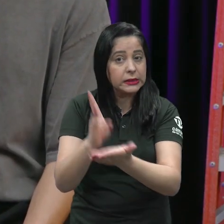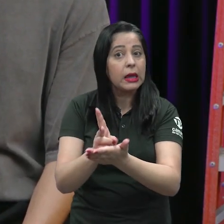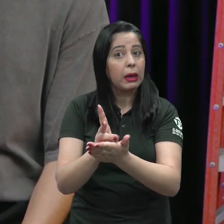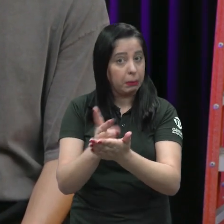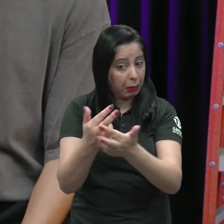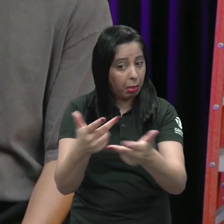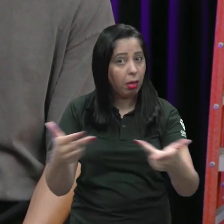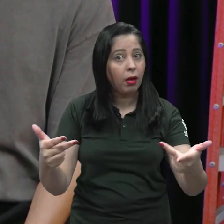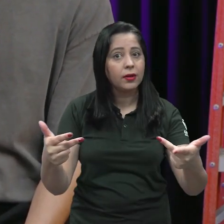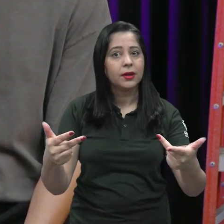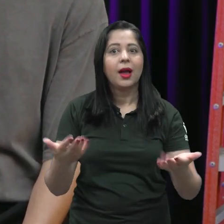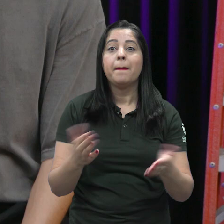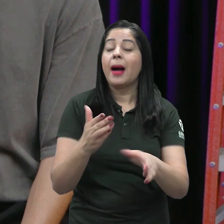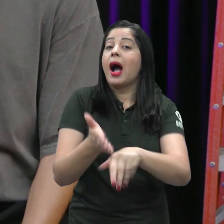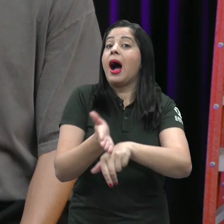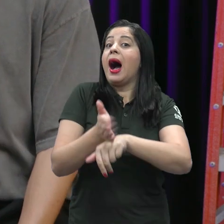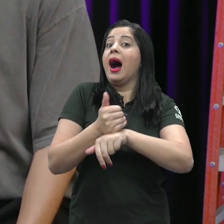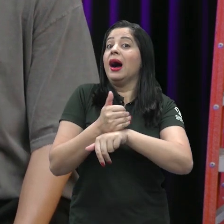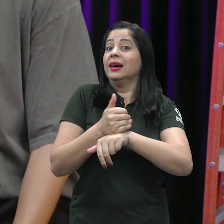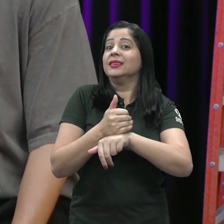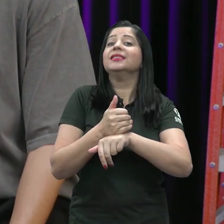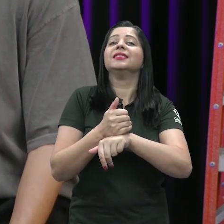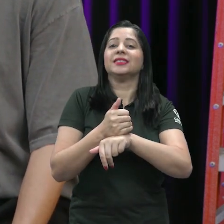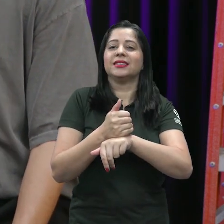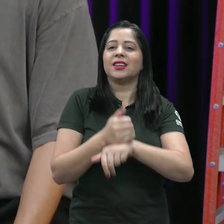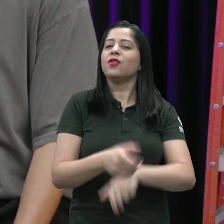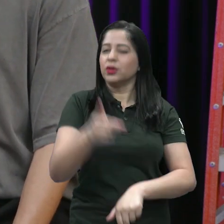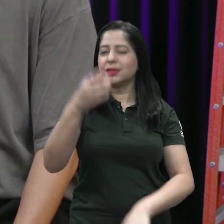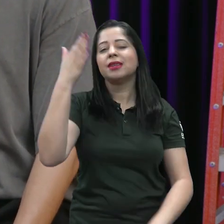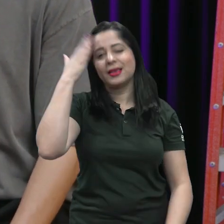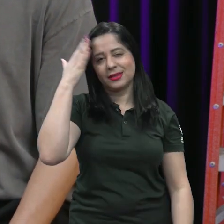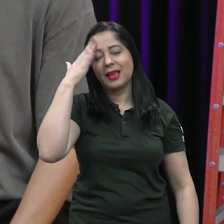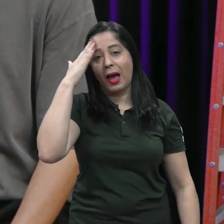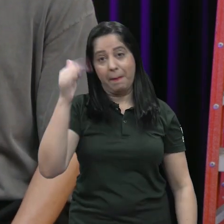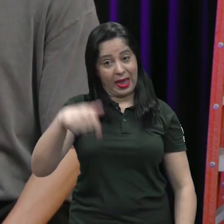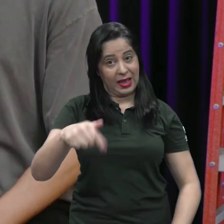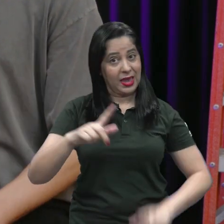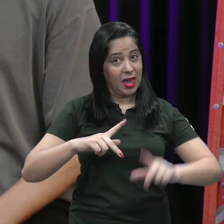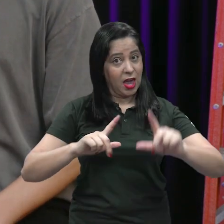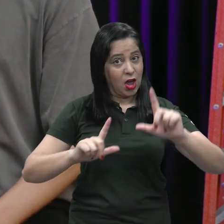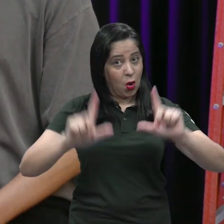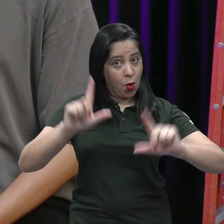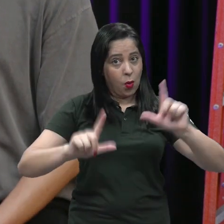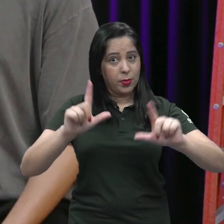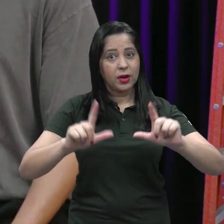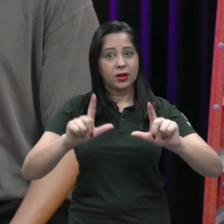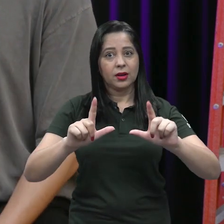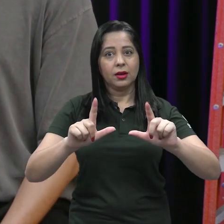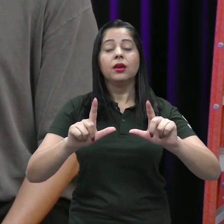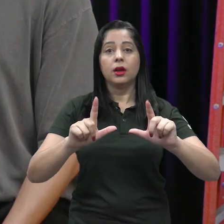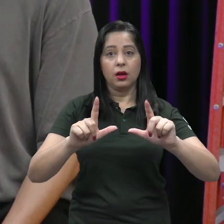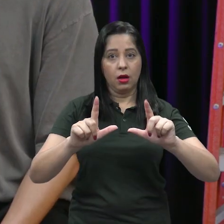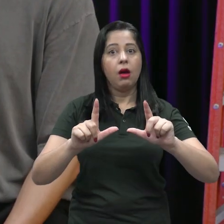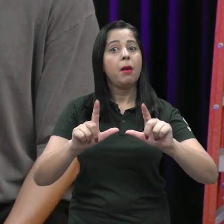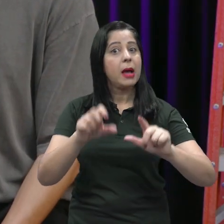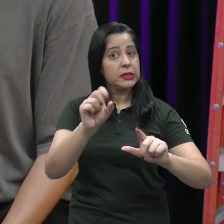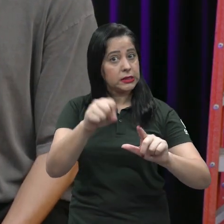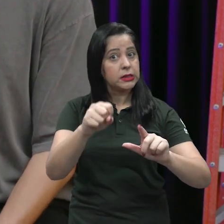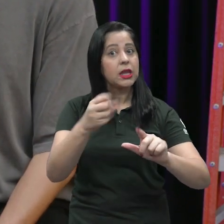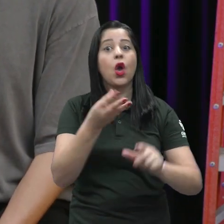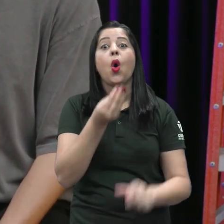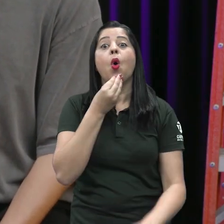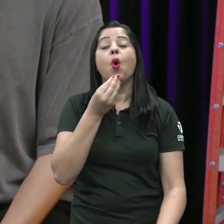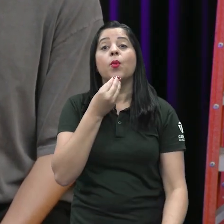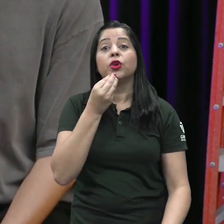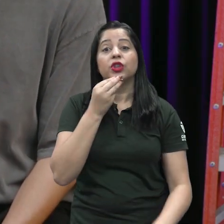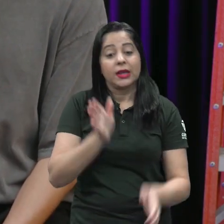e antes da gente conversar com a nossa convidada de hoje, você sabe, né, aqui no Conexão todo mundo tem voz e tem espaço. O